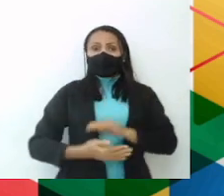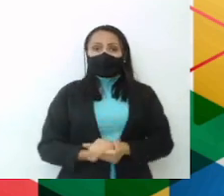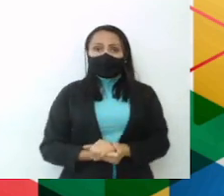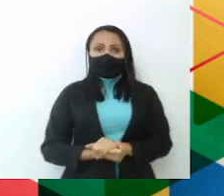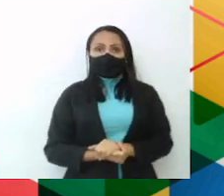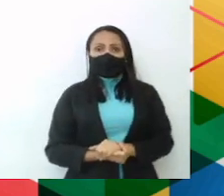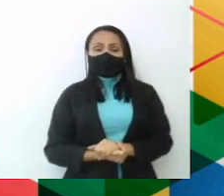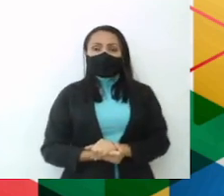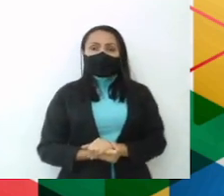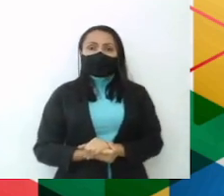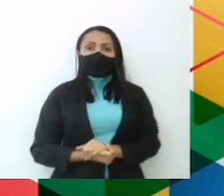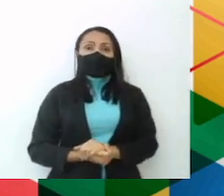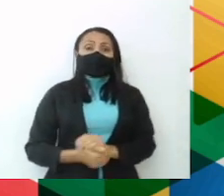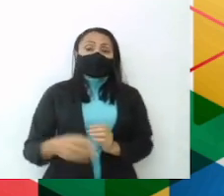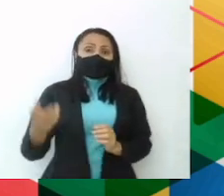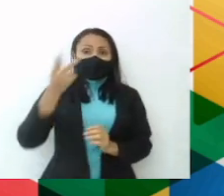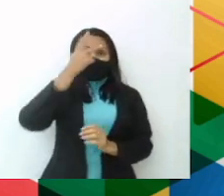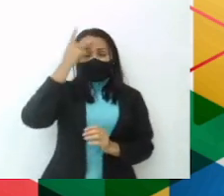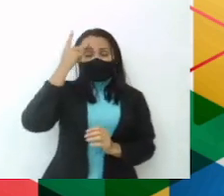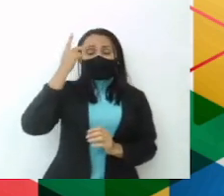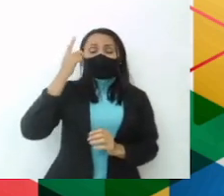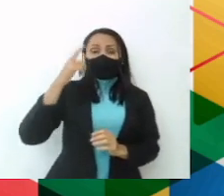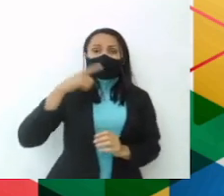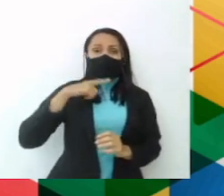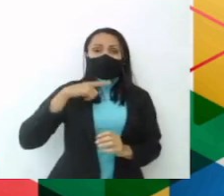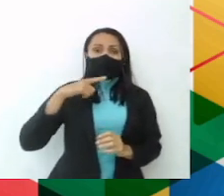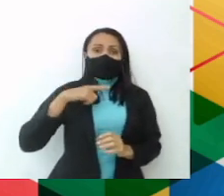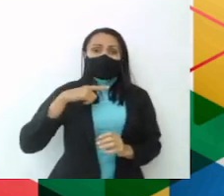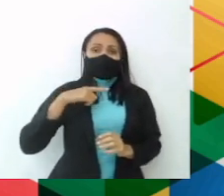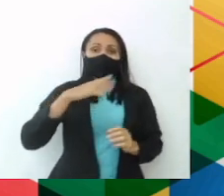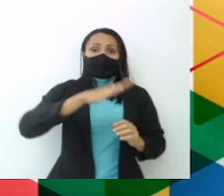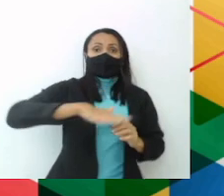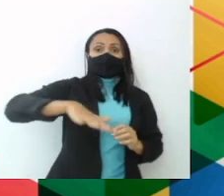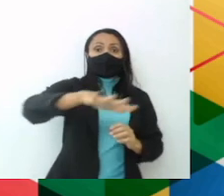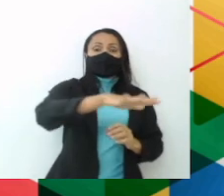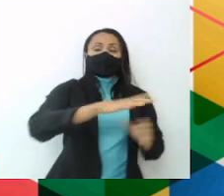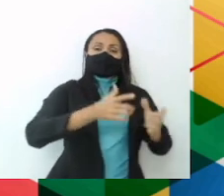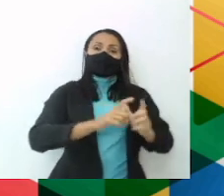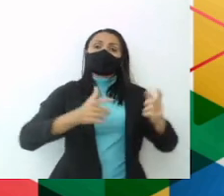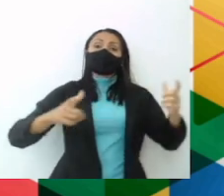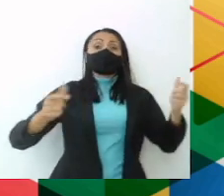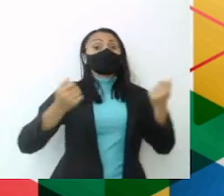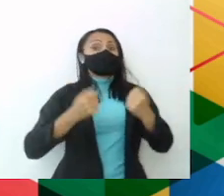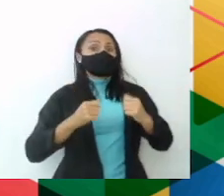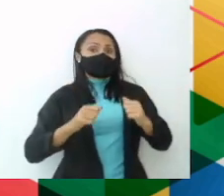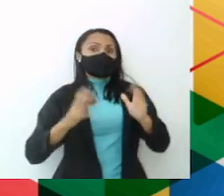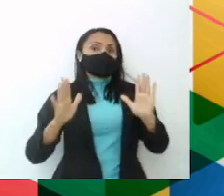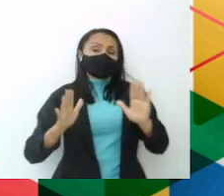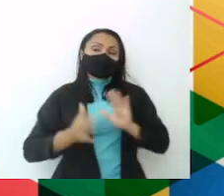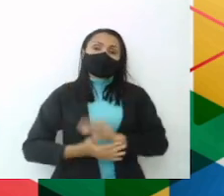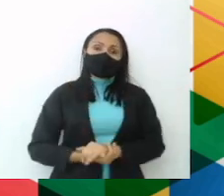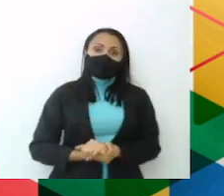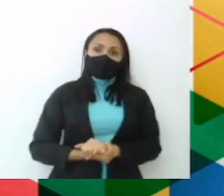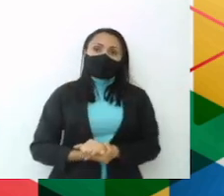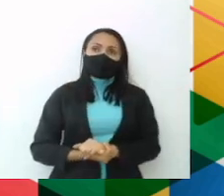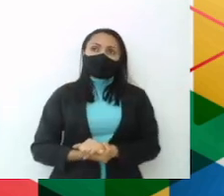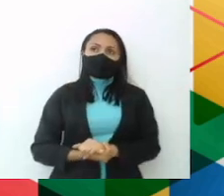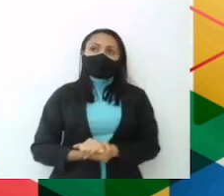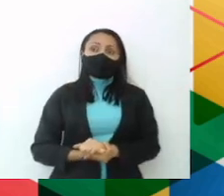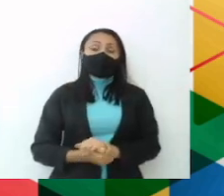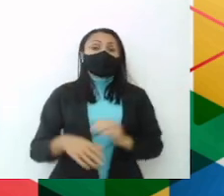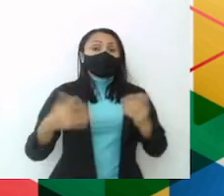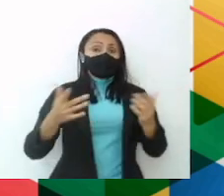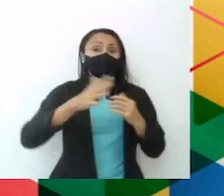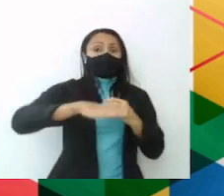Então, quanto mais pessoas você tem, e um espaço maior você precisa. Ou você pode pensar o contrário também. Uma área